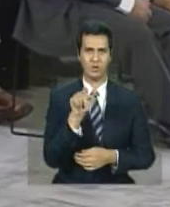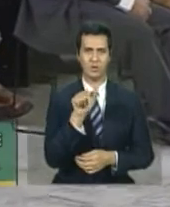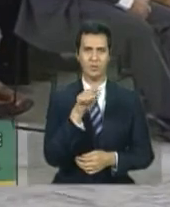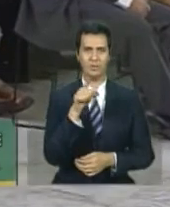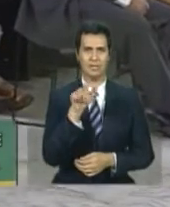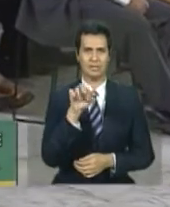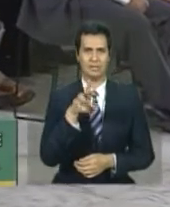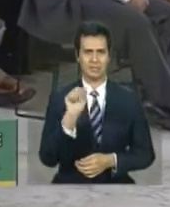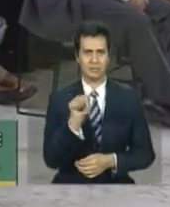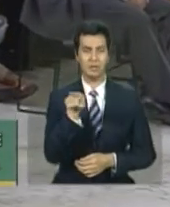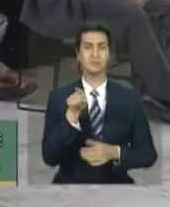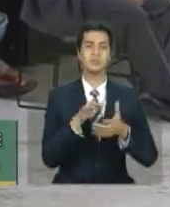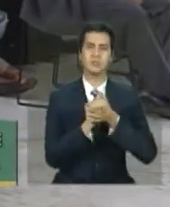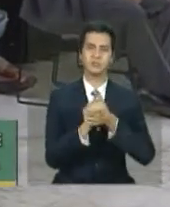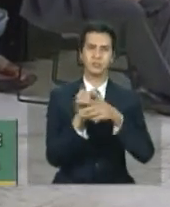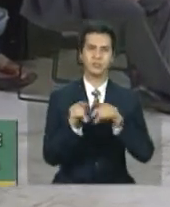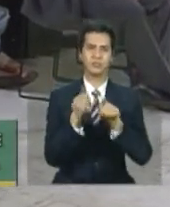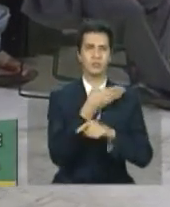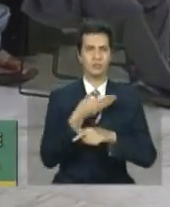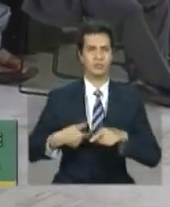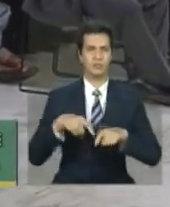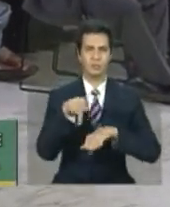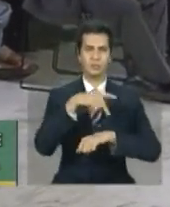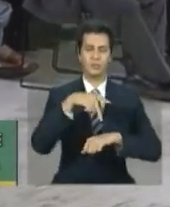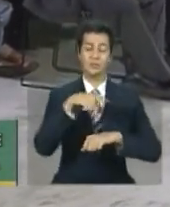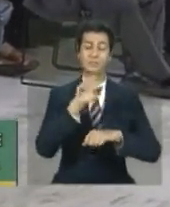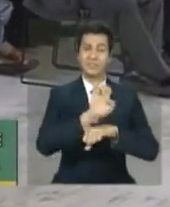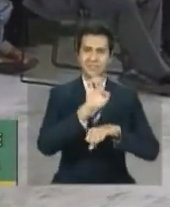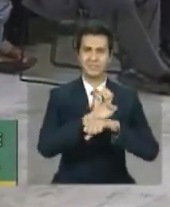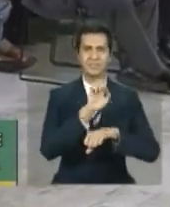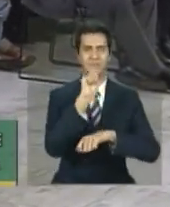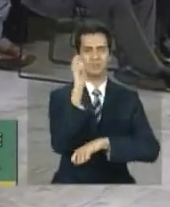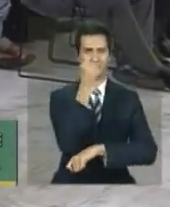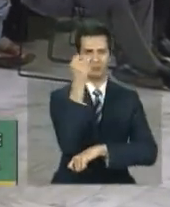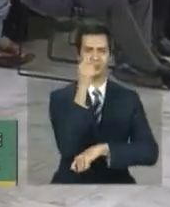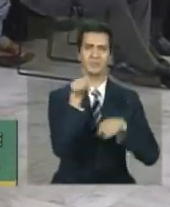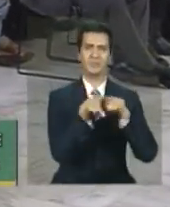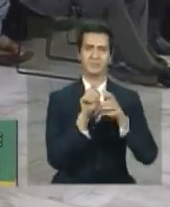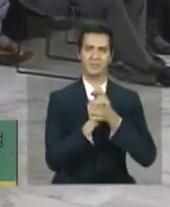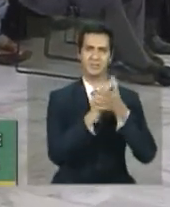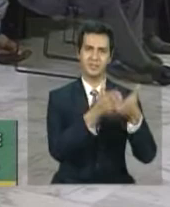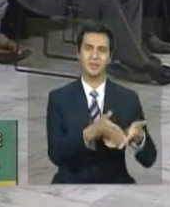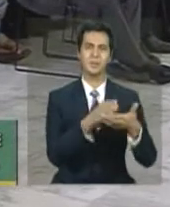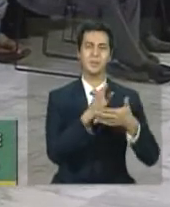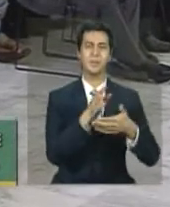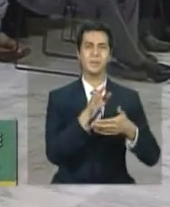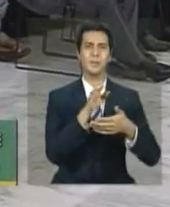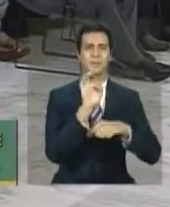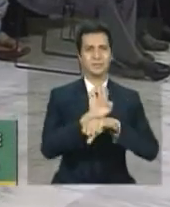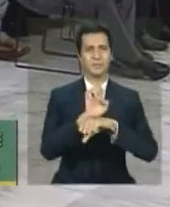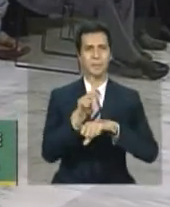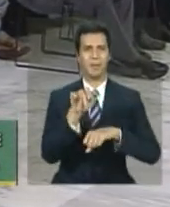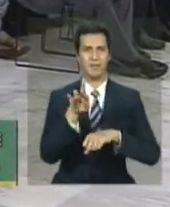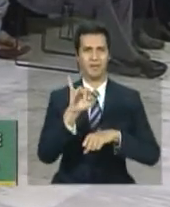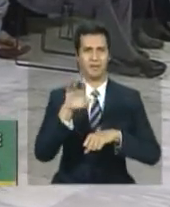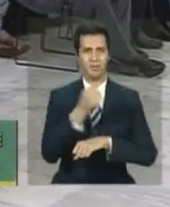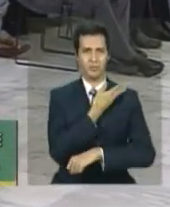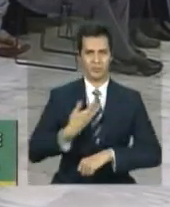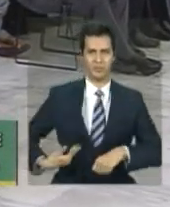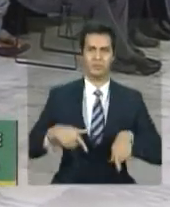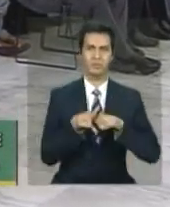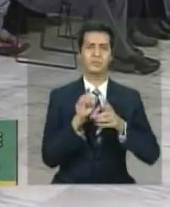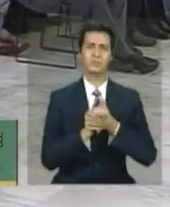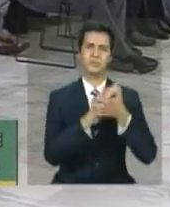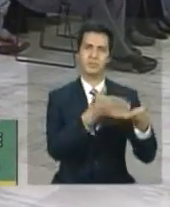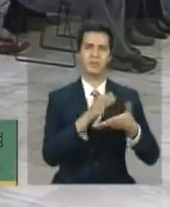Pernambuco, Tarso Genro, do Rio Grande do Sul, Ricardo Vieira Coutinho, da Paraíba, José Renato Casagrande, do